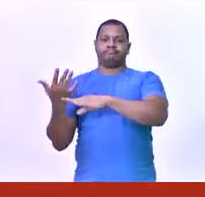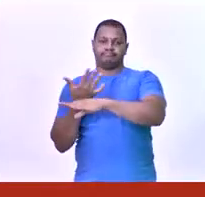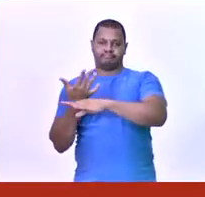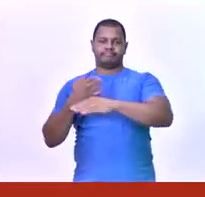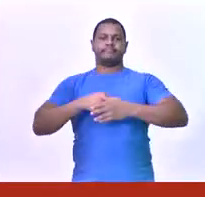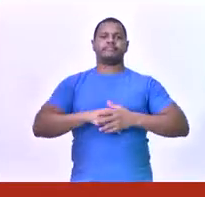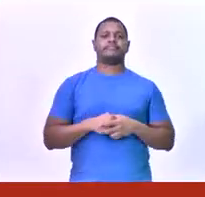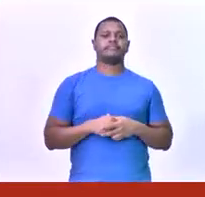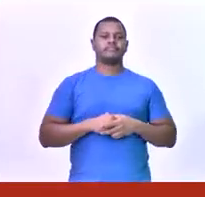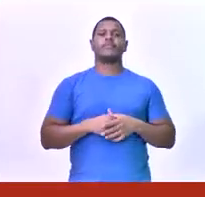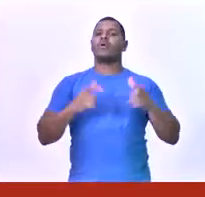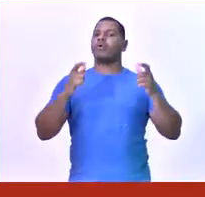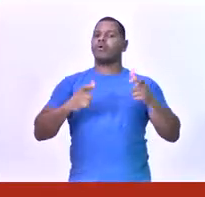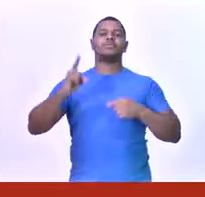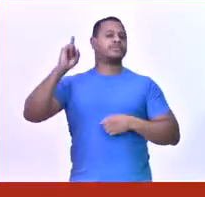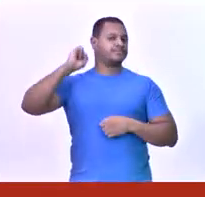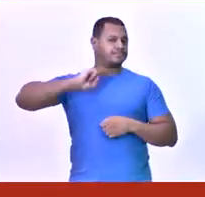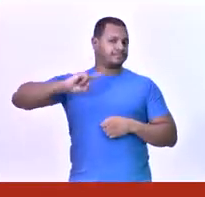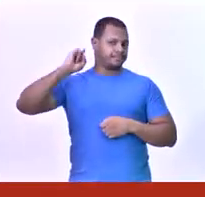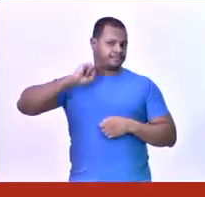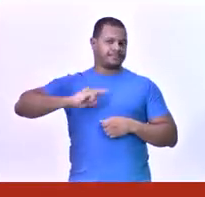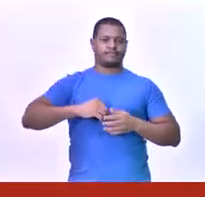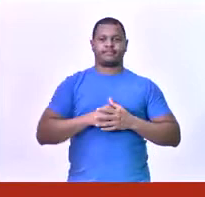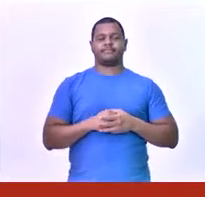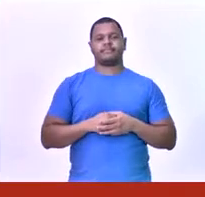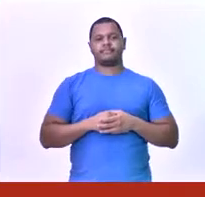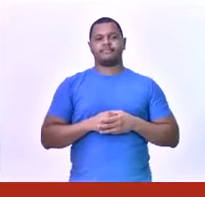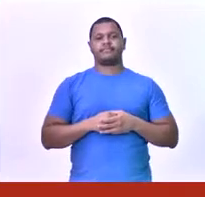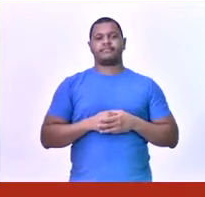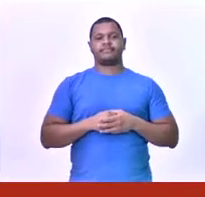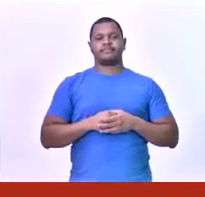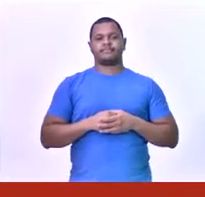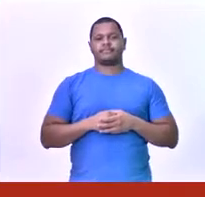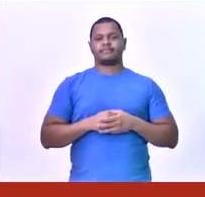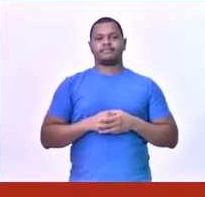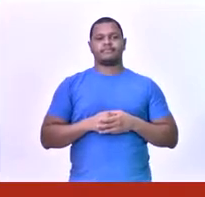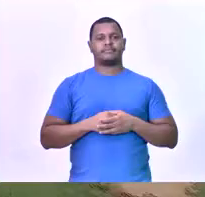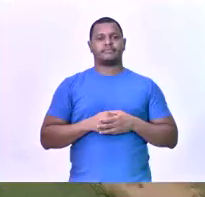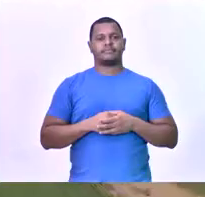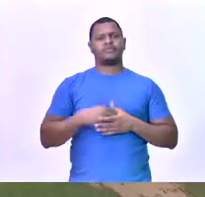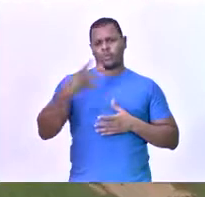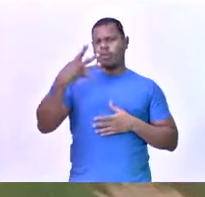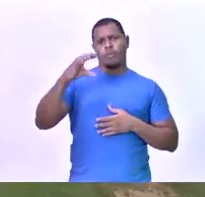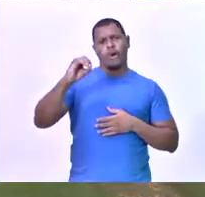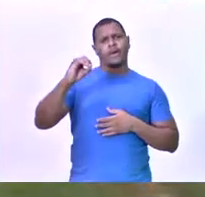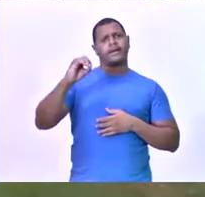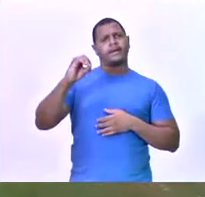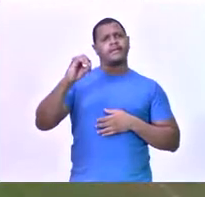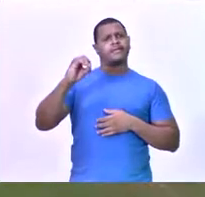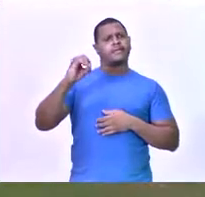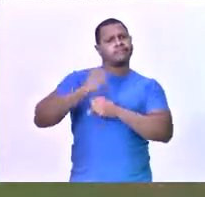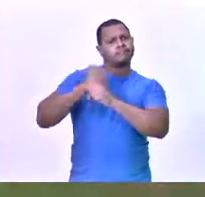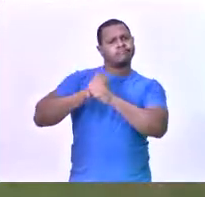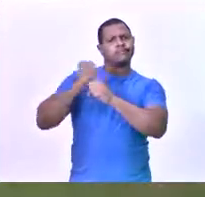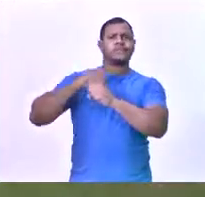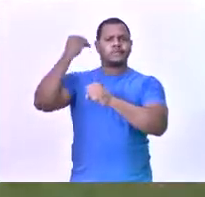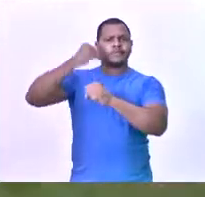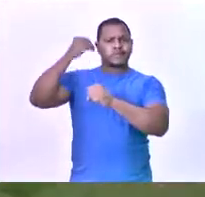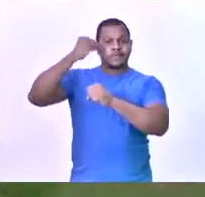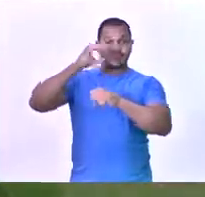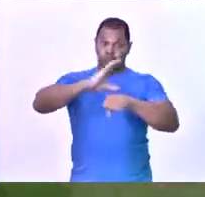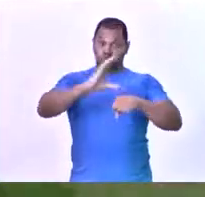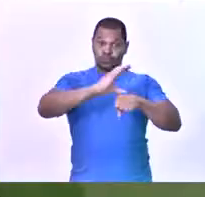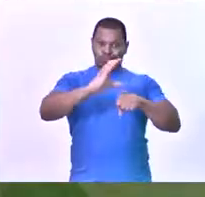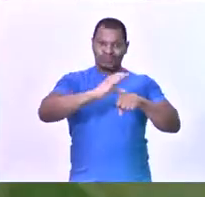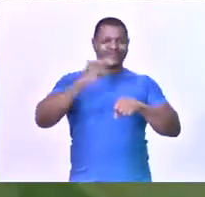de Viçosa e Rio Paranaíba, localizadas no estado de Minas Gerais. Com 40 anos de experiência,